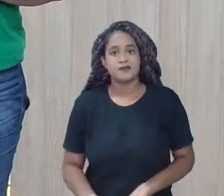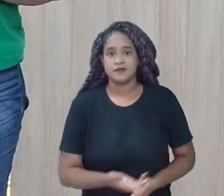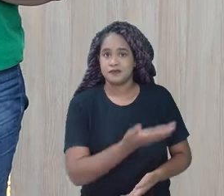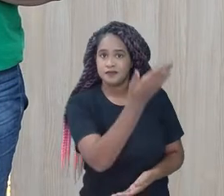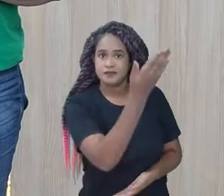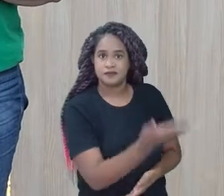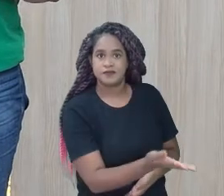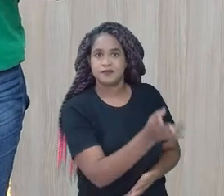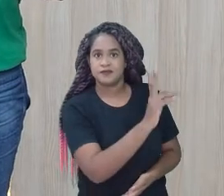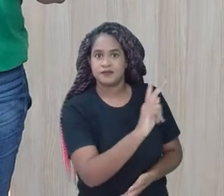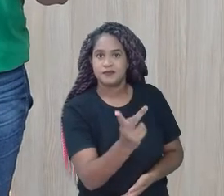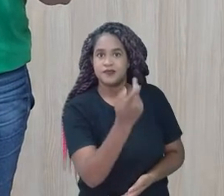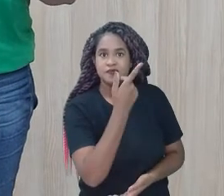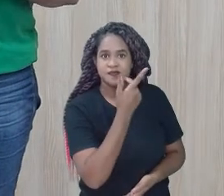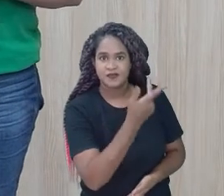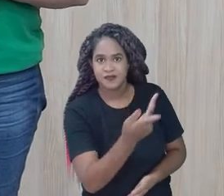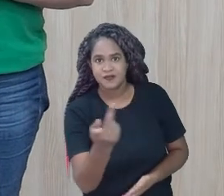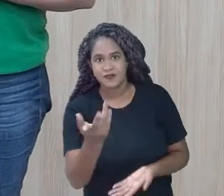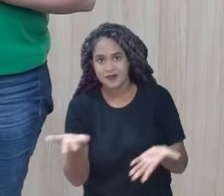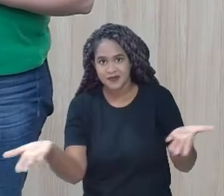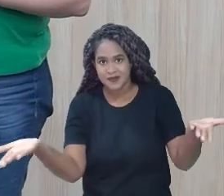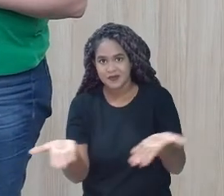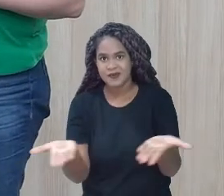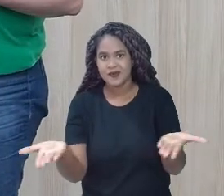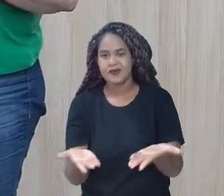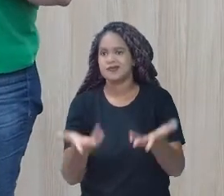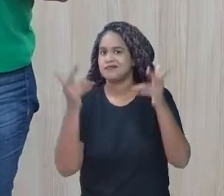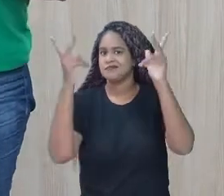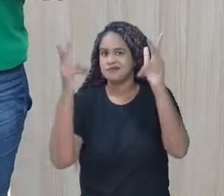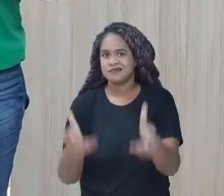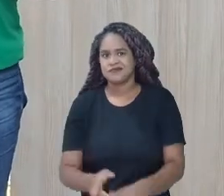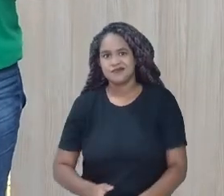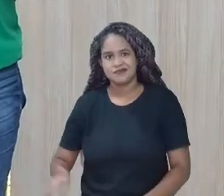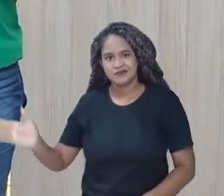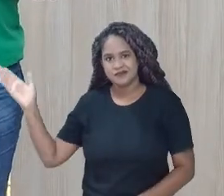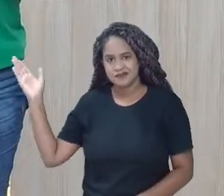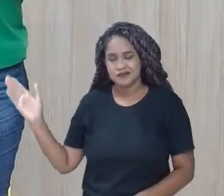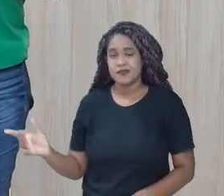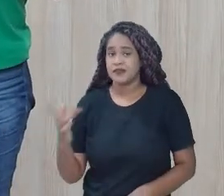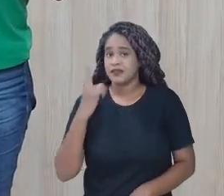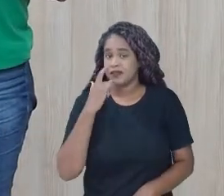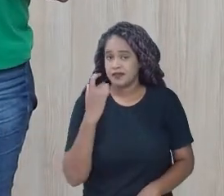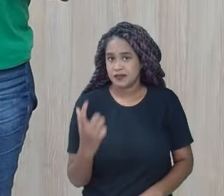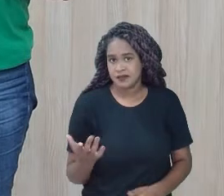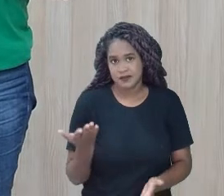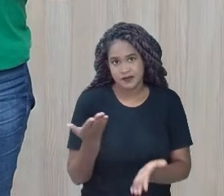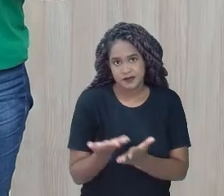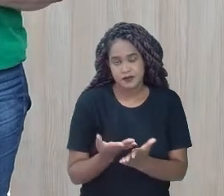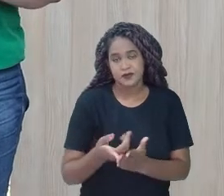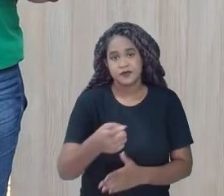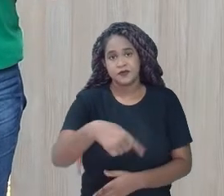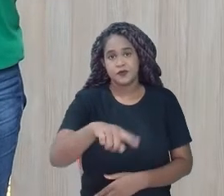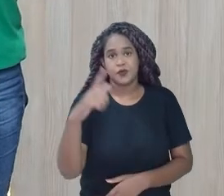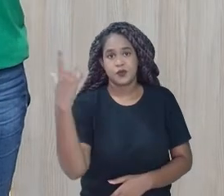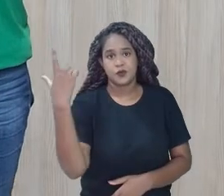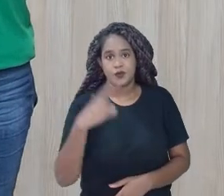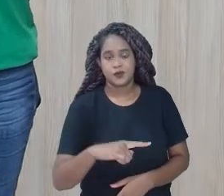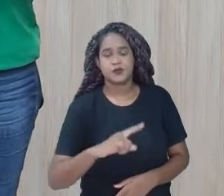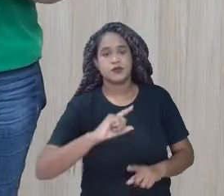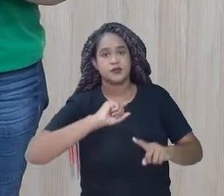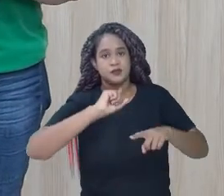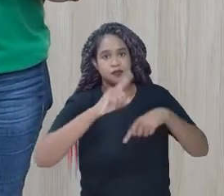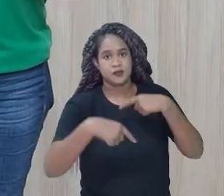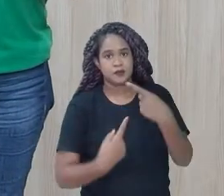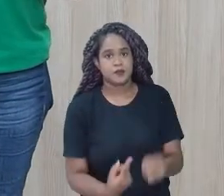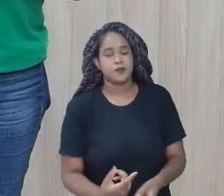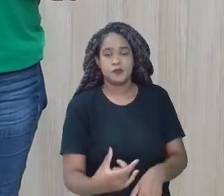Viviane Santos falou agora para vocês, não é? O interessante da aula é que vocês podem entrar lá depois,